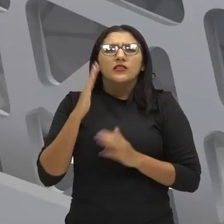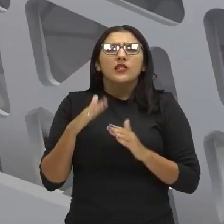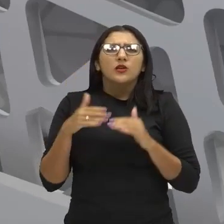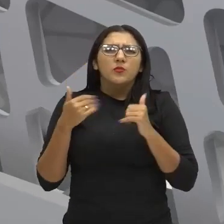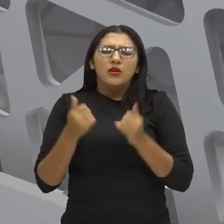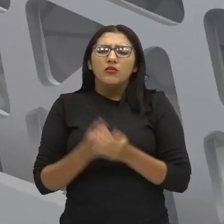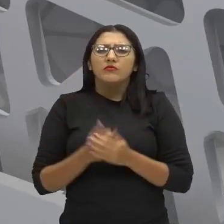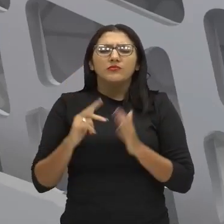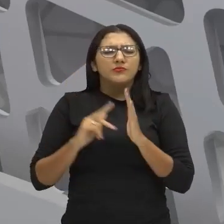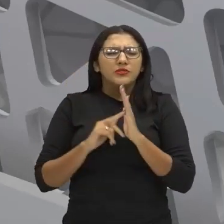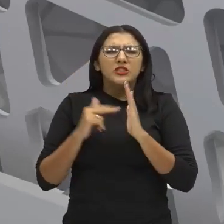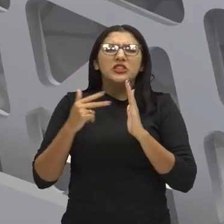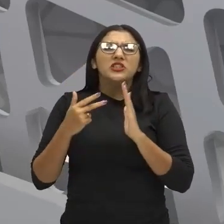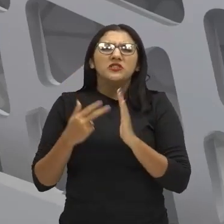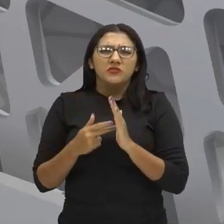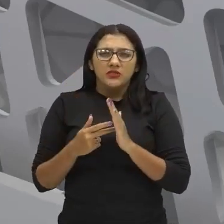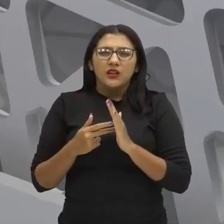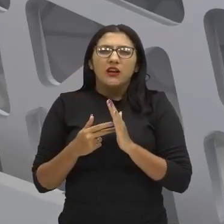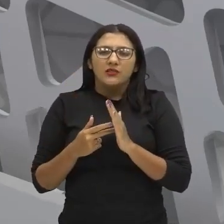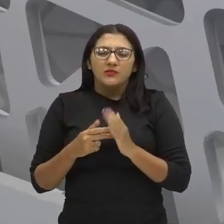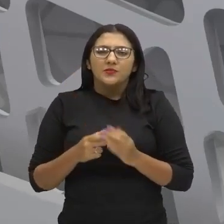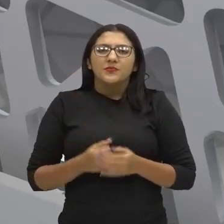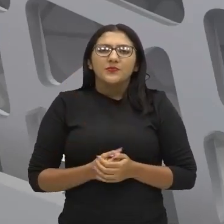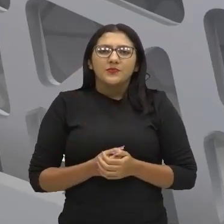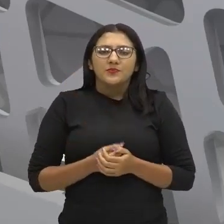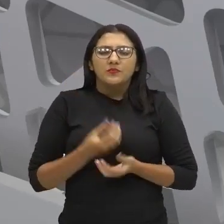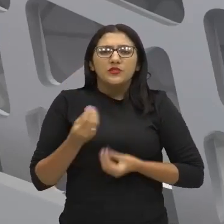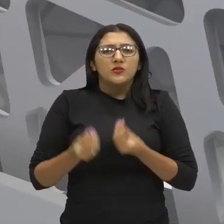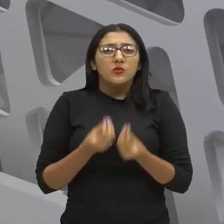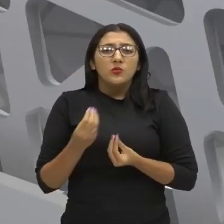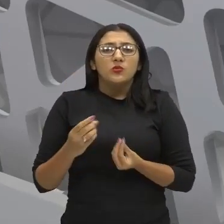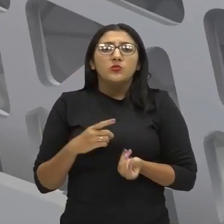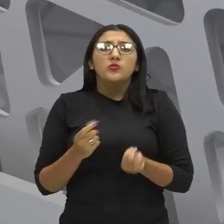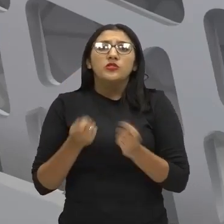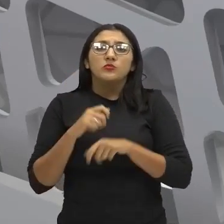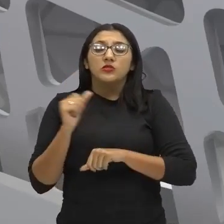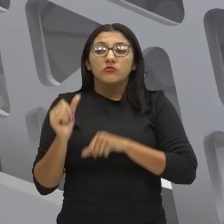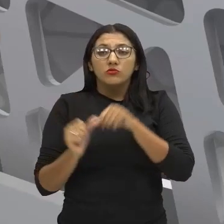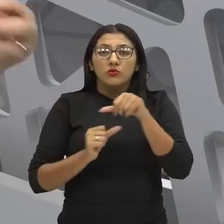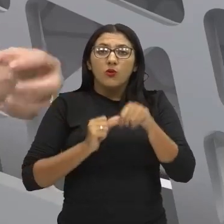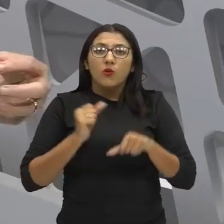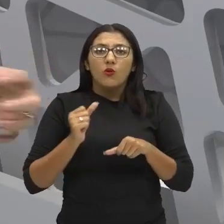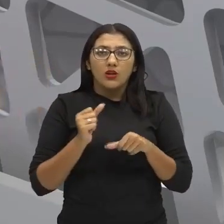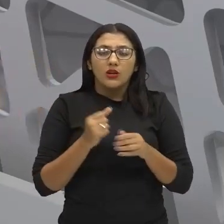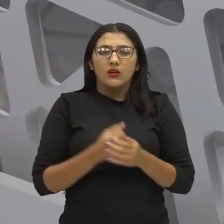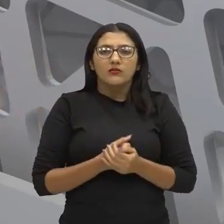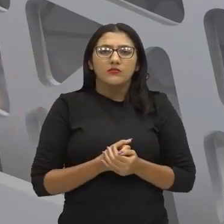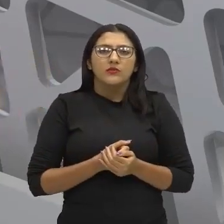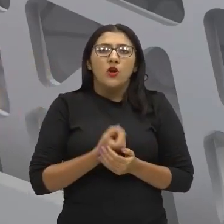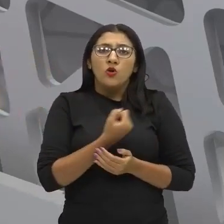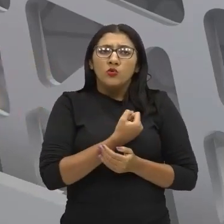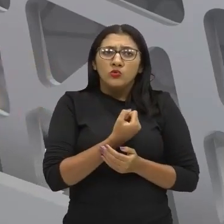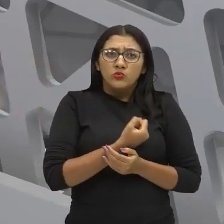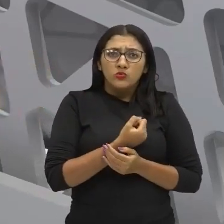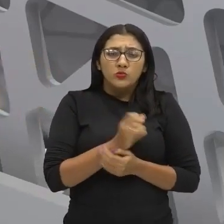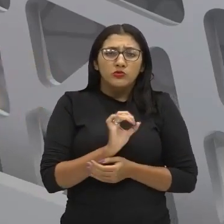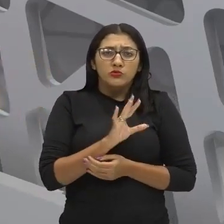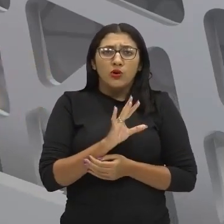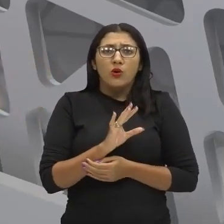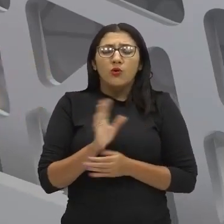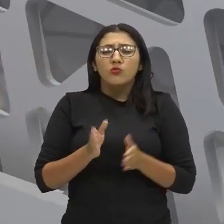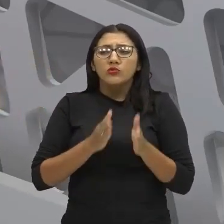o que é essa generalização, como transformar algo do concreto para algo